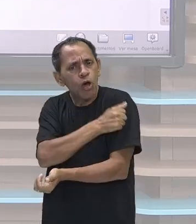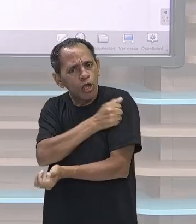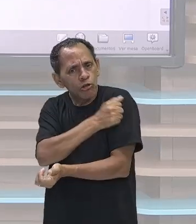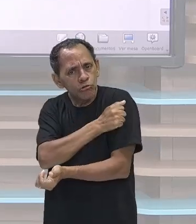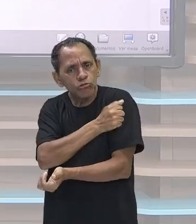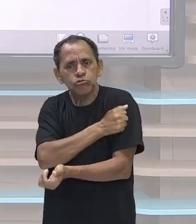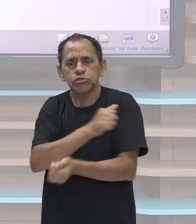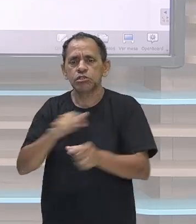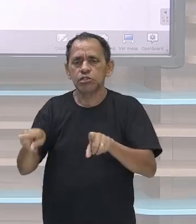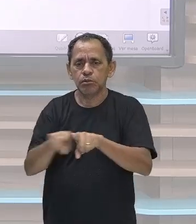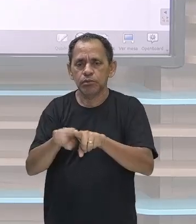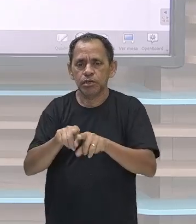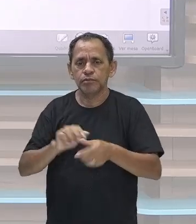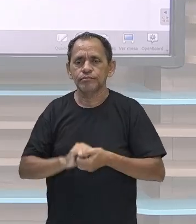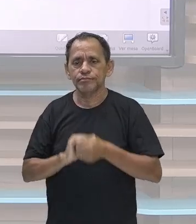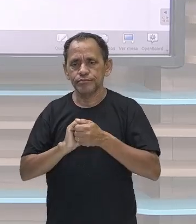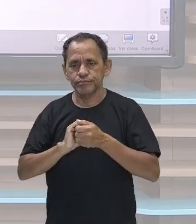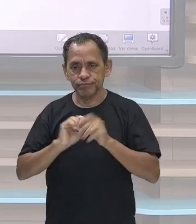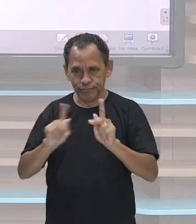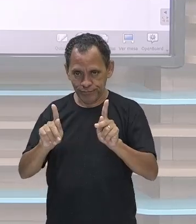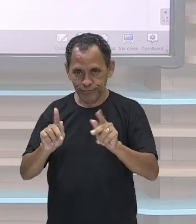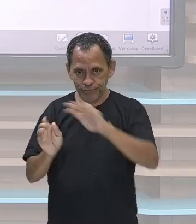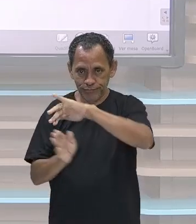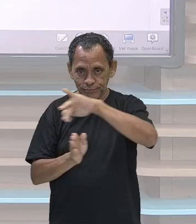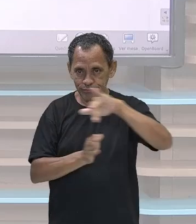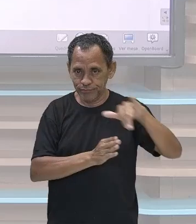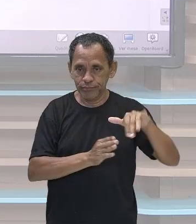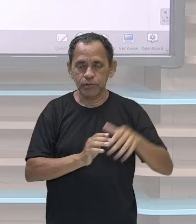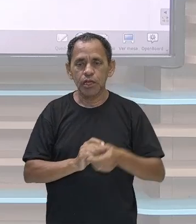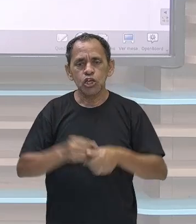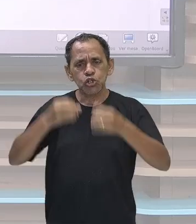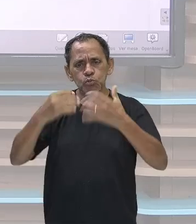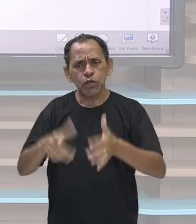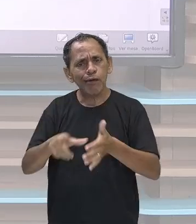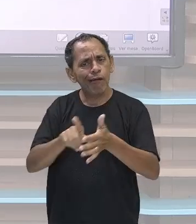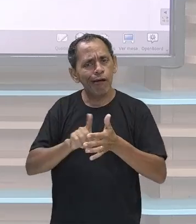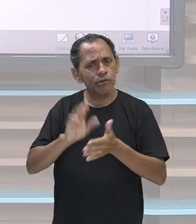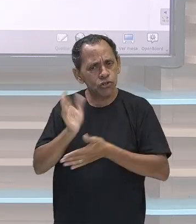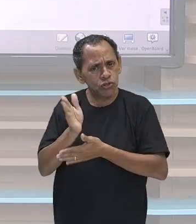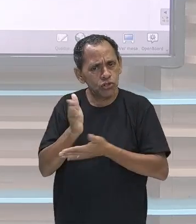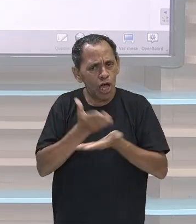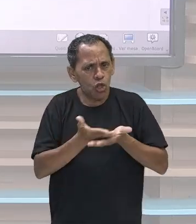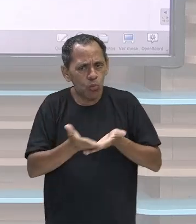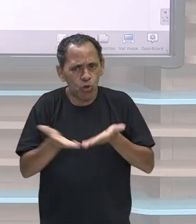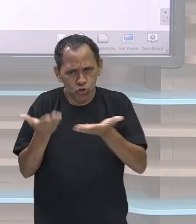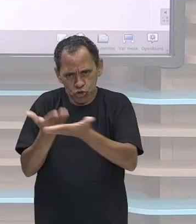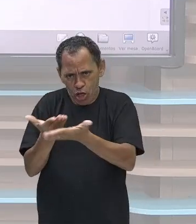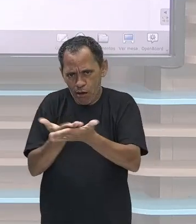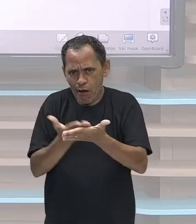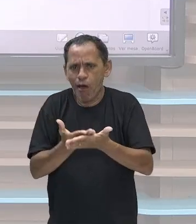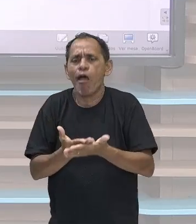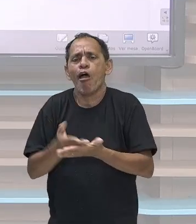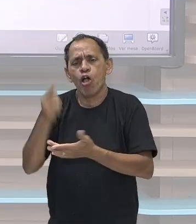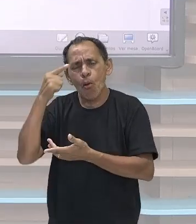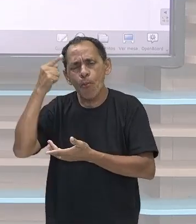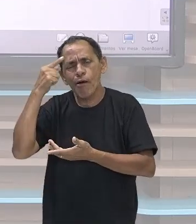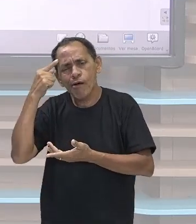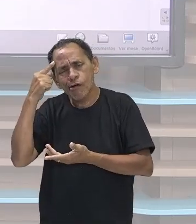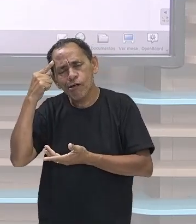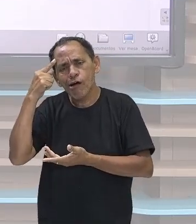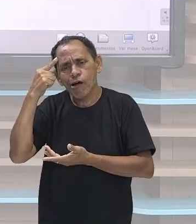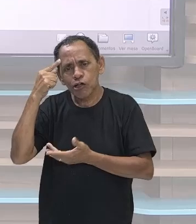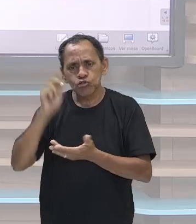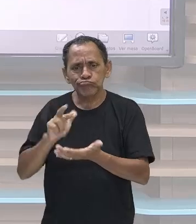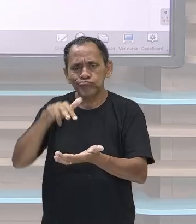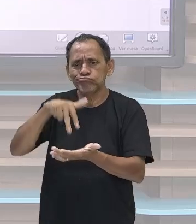estudantil, ok? Bom, como eu falei aqui no início da aula, a gente acaba pensando em protagonismo estudantil, pensando